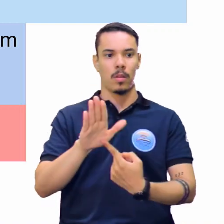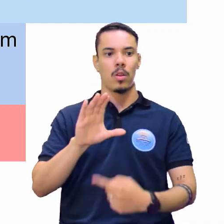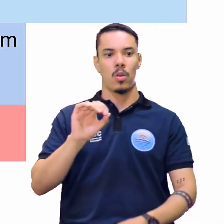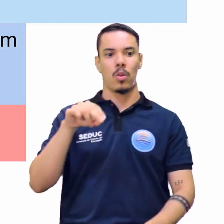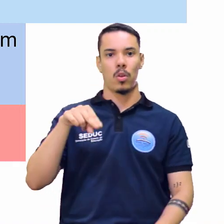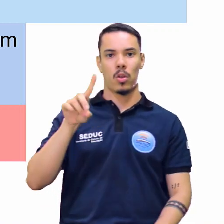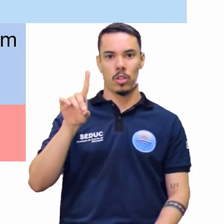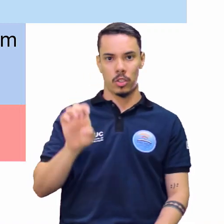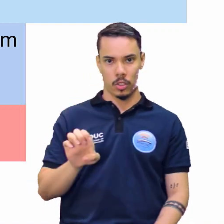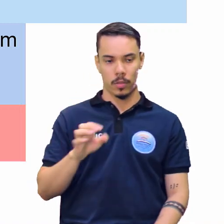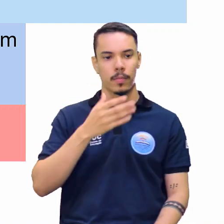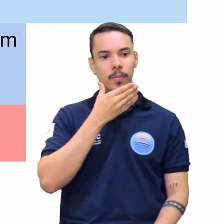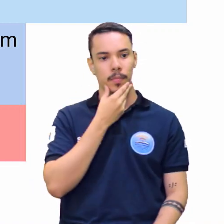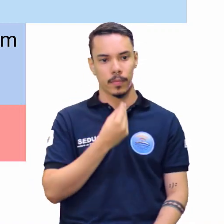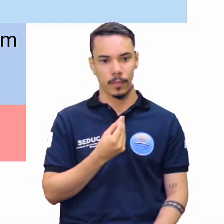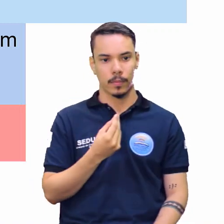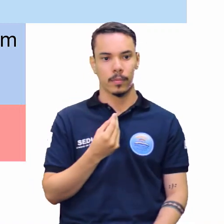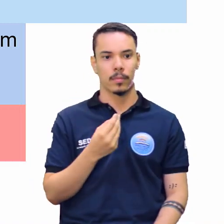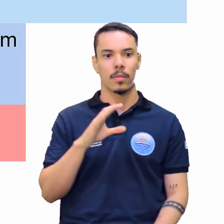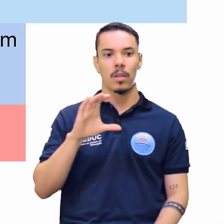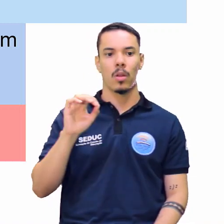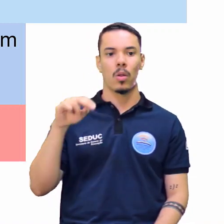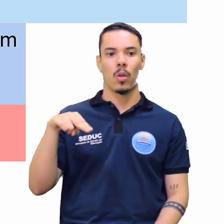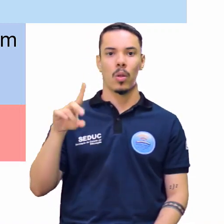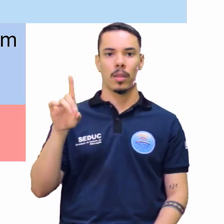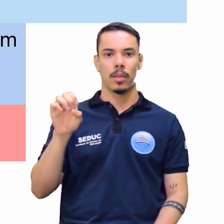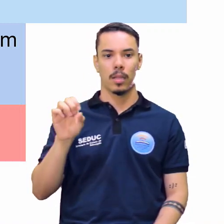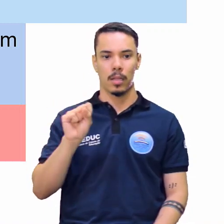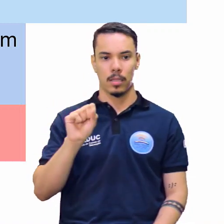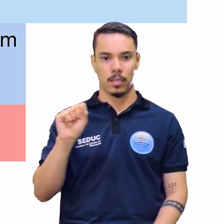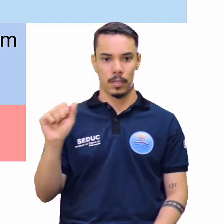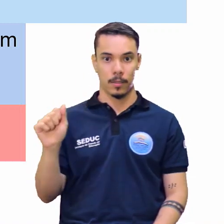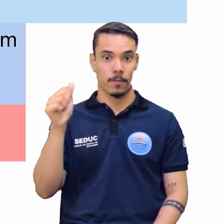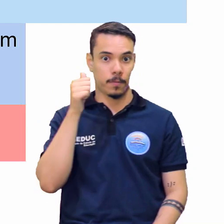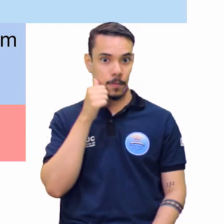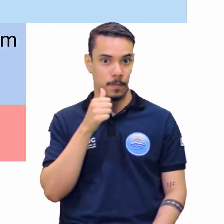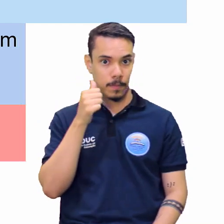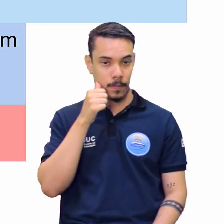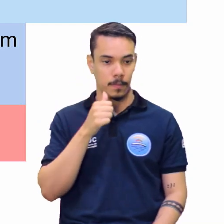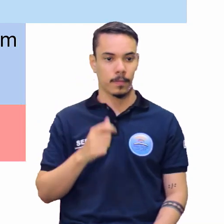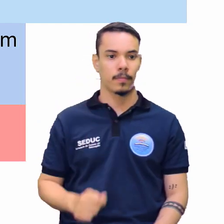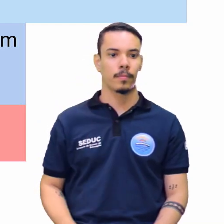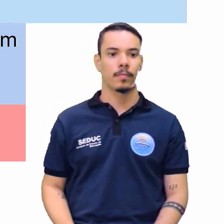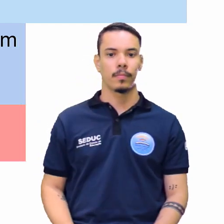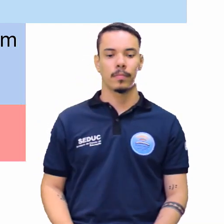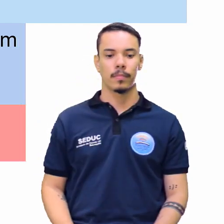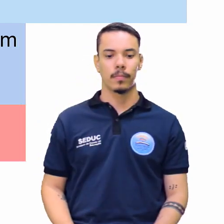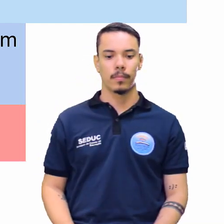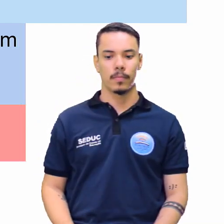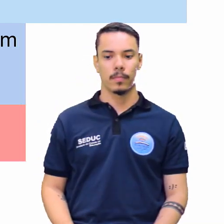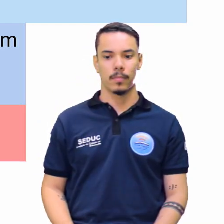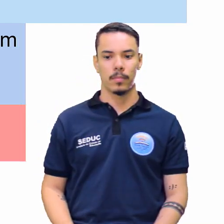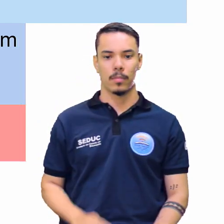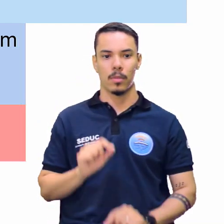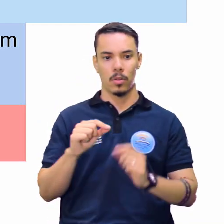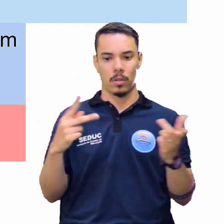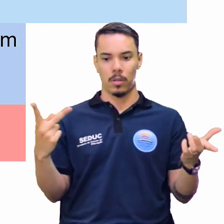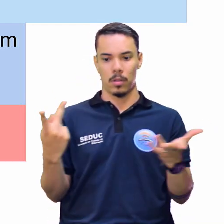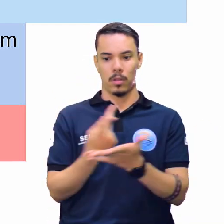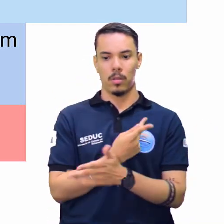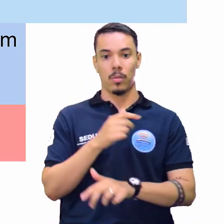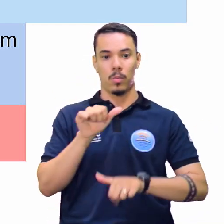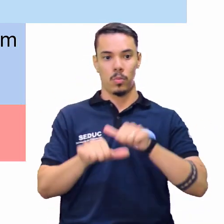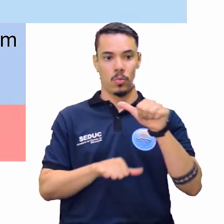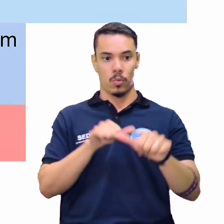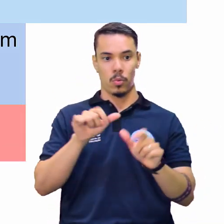Conde masculino e Condessa feminino ó Ouve aqui a mudança com acréscimo